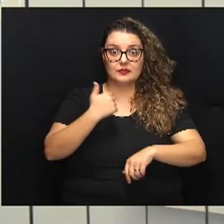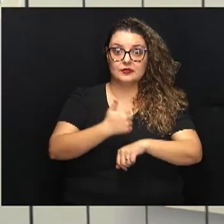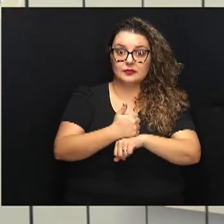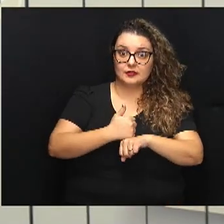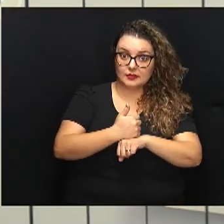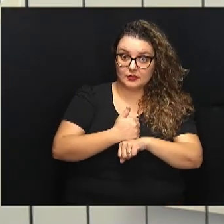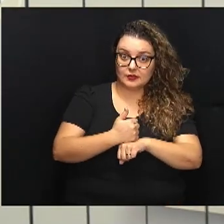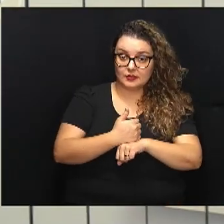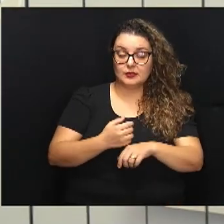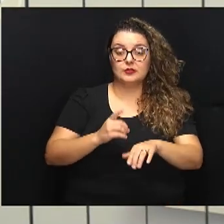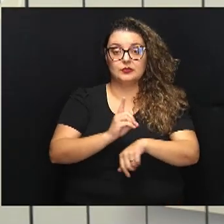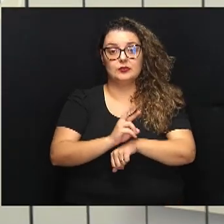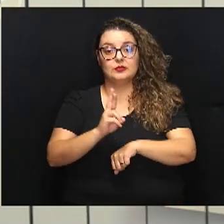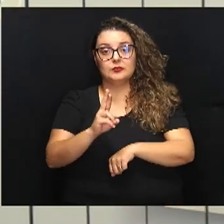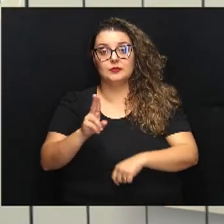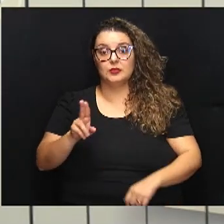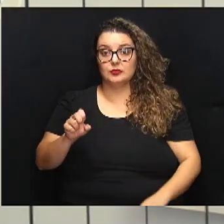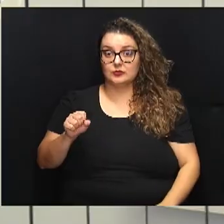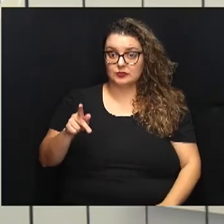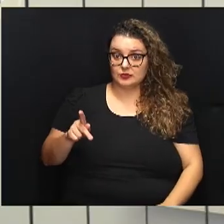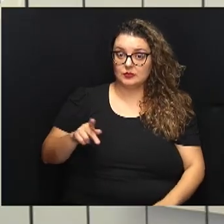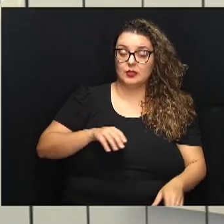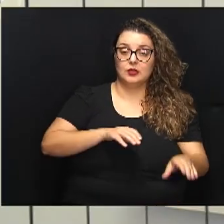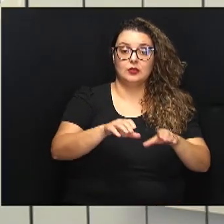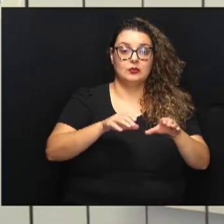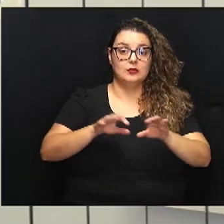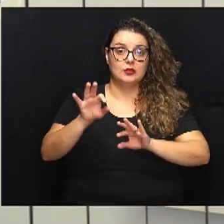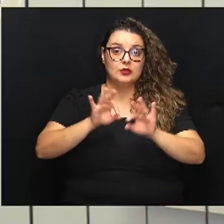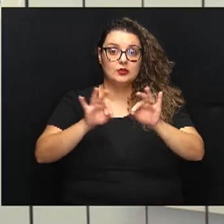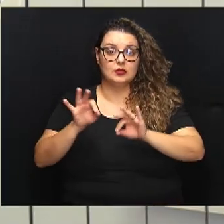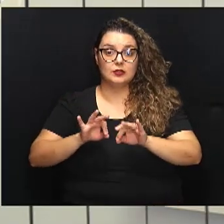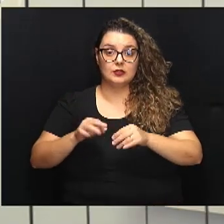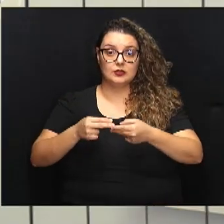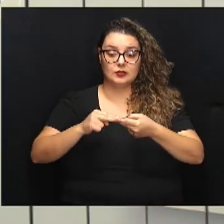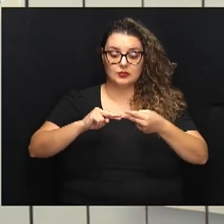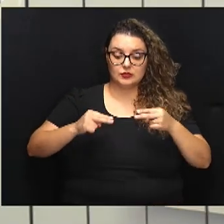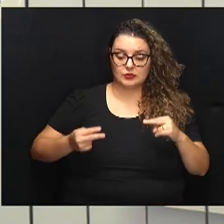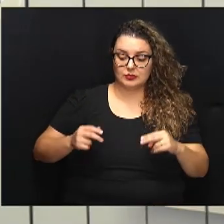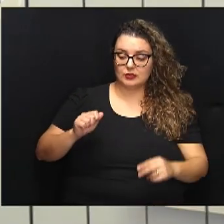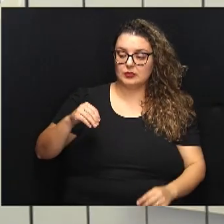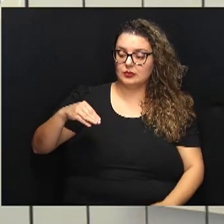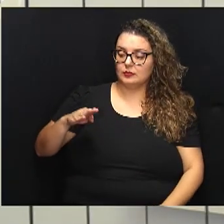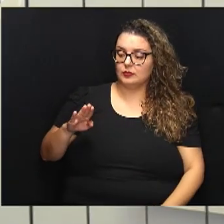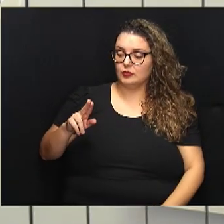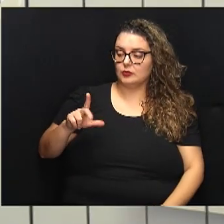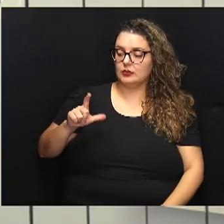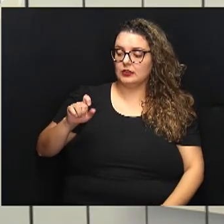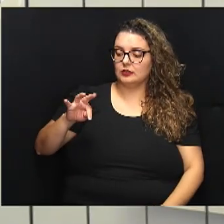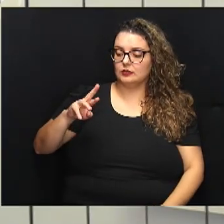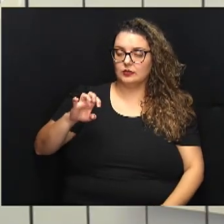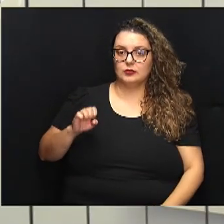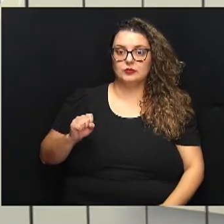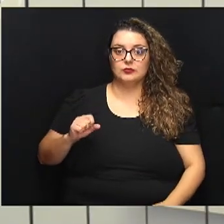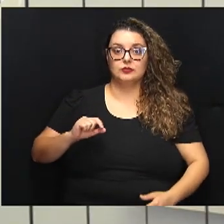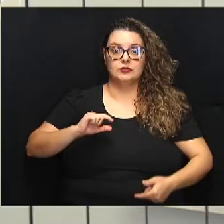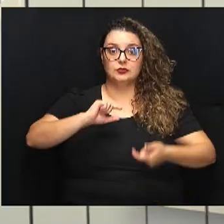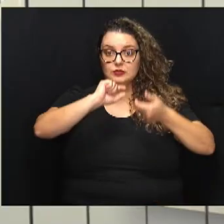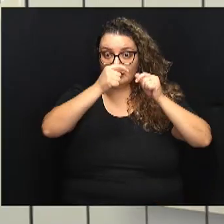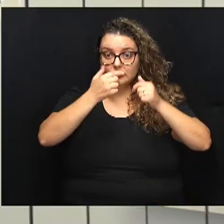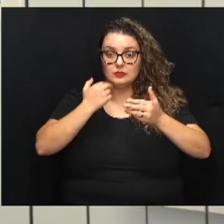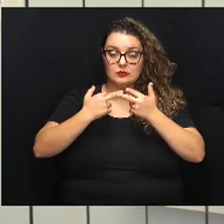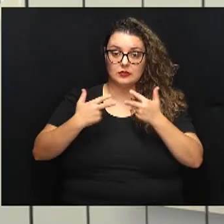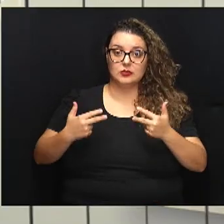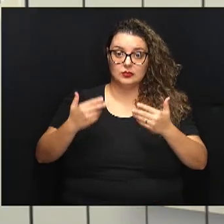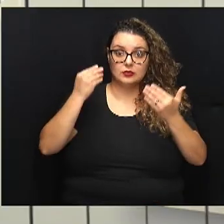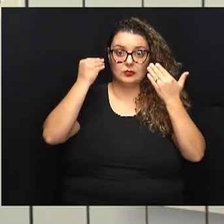alimentar, doutora pela USP, coordena o projeto de genética do Ambulatório de Transtornos Alimentares do Instituto de